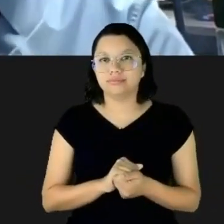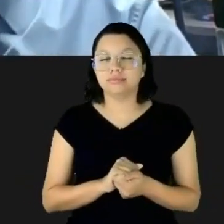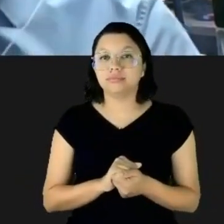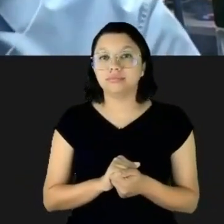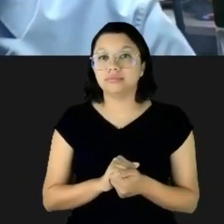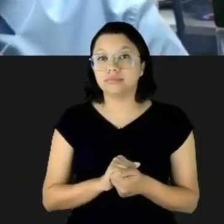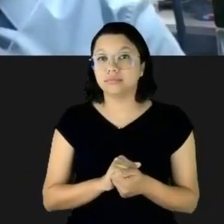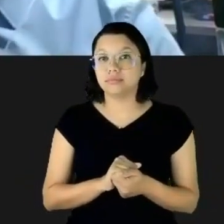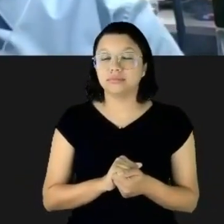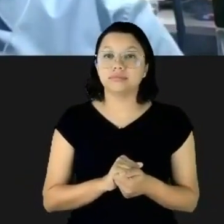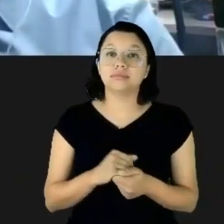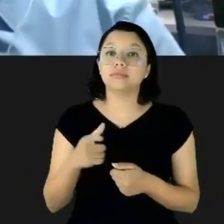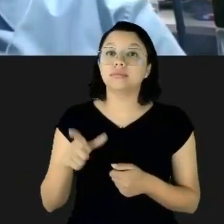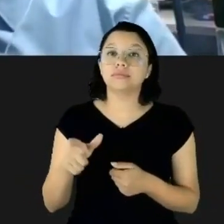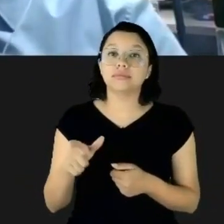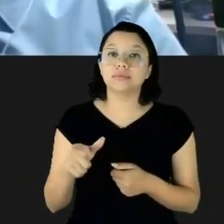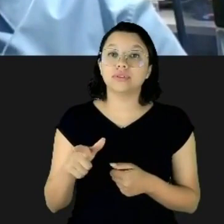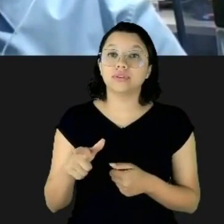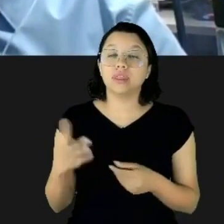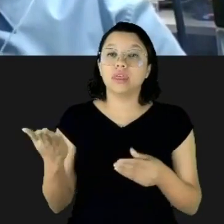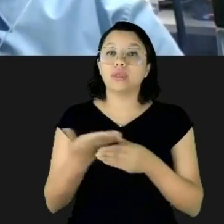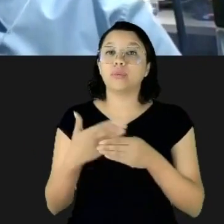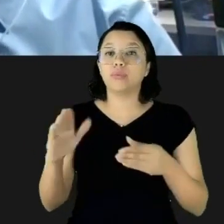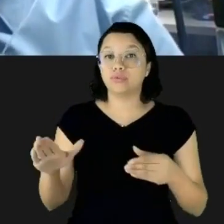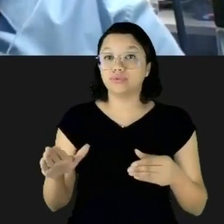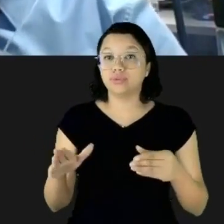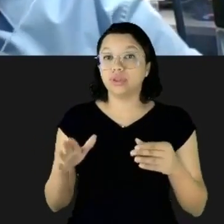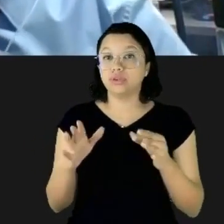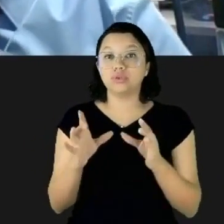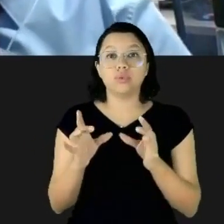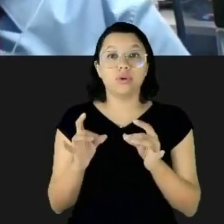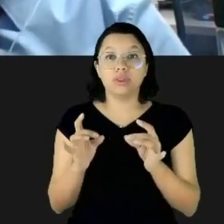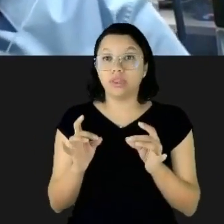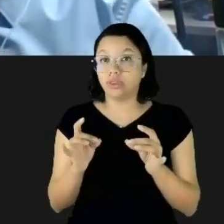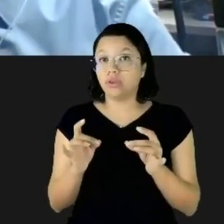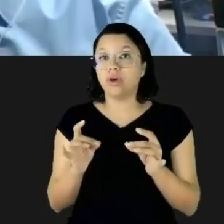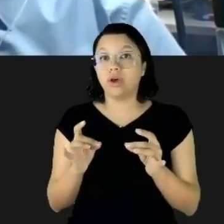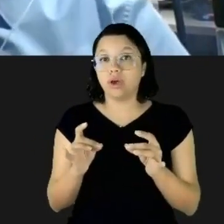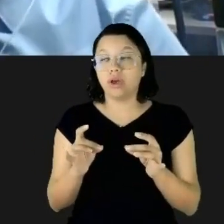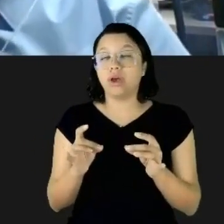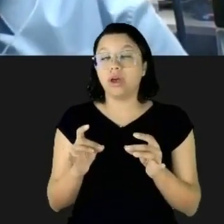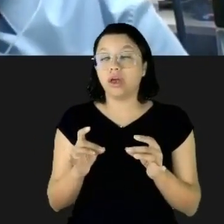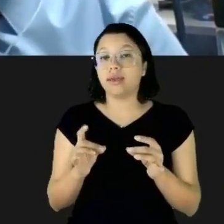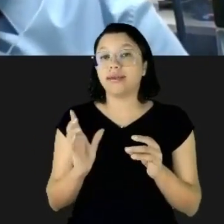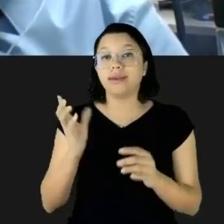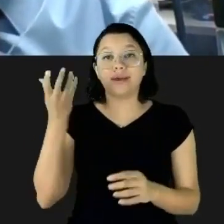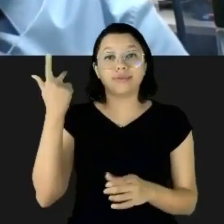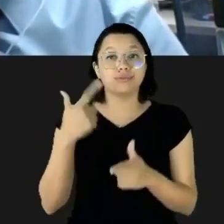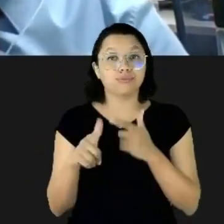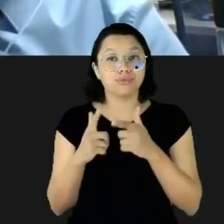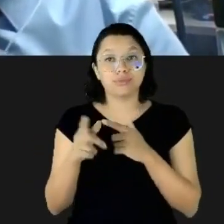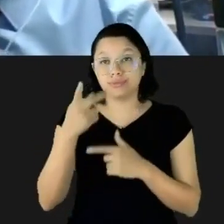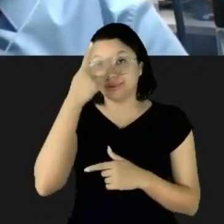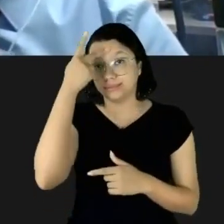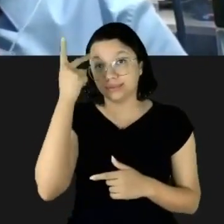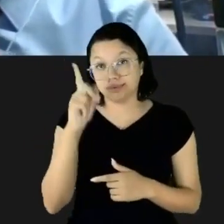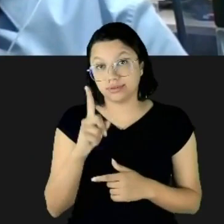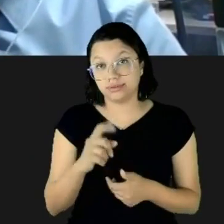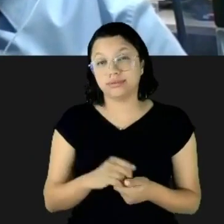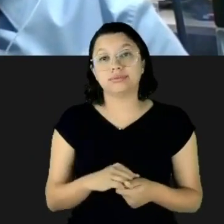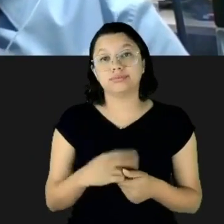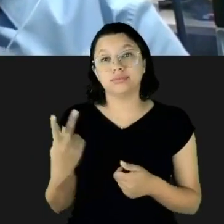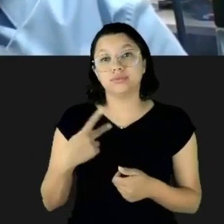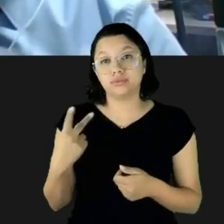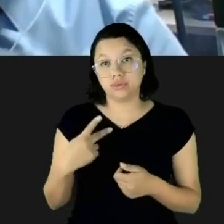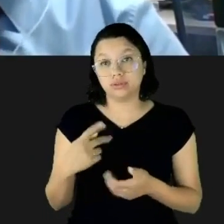não há processo eletrônico que resolva problemas das pessoas, o nosso